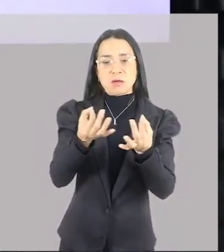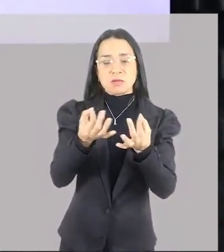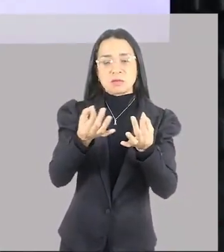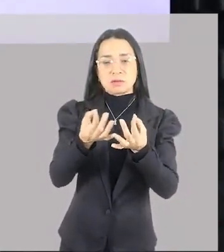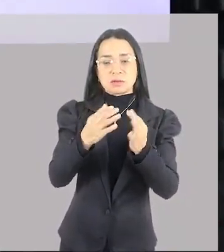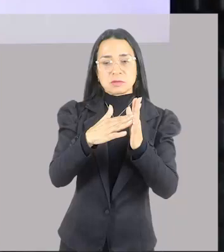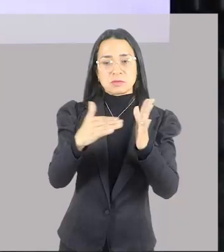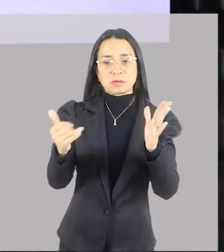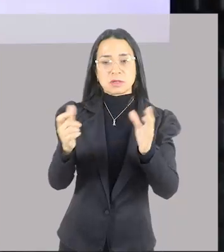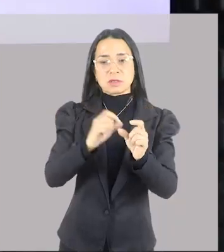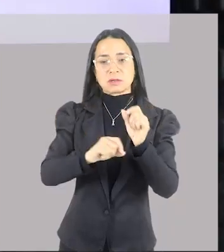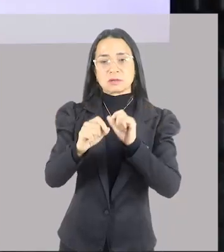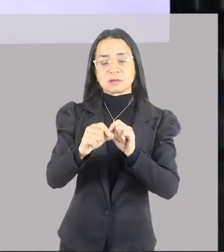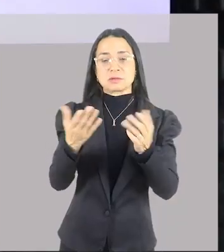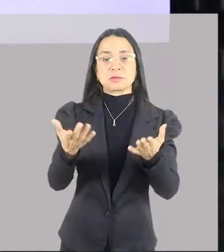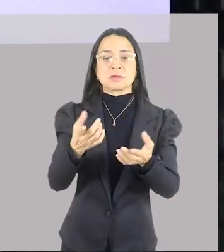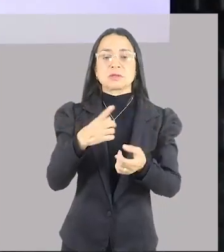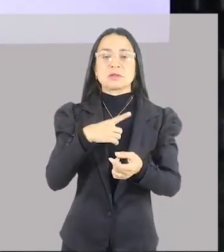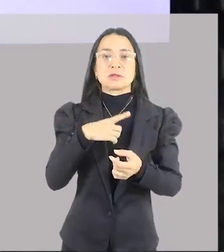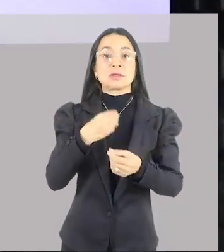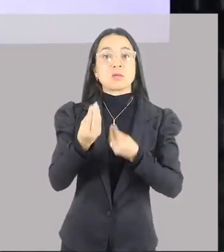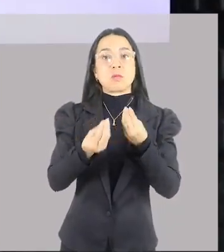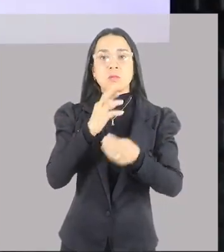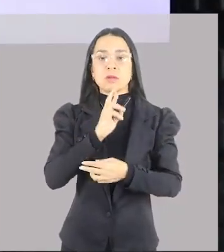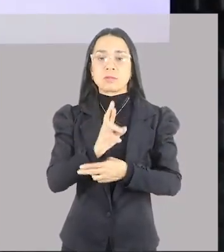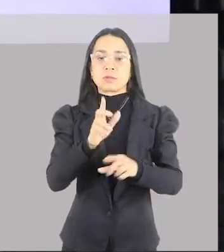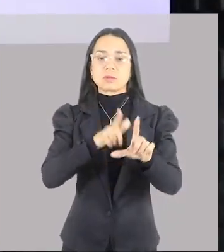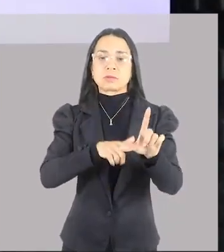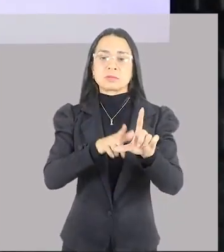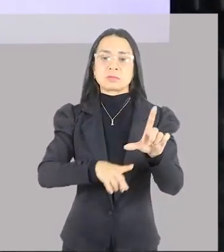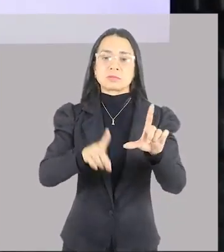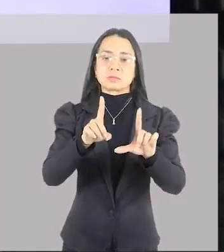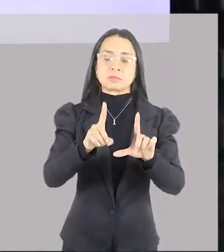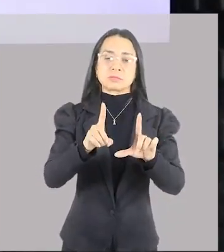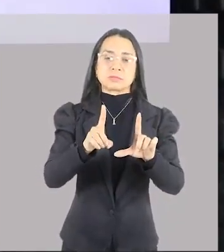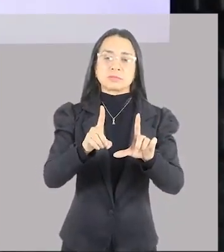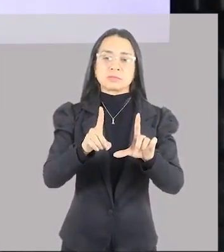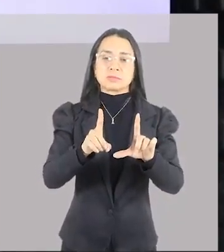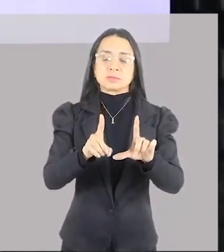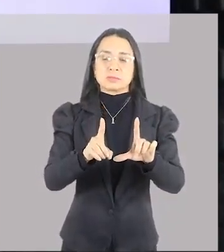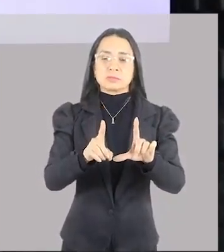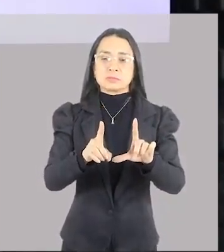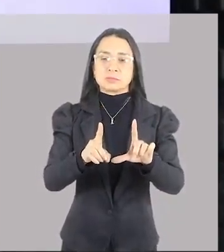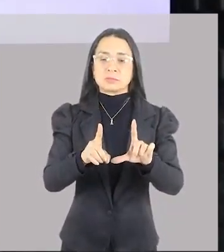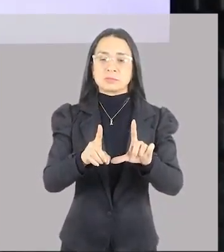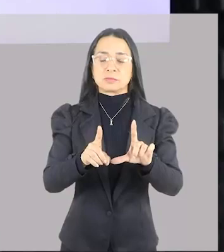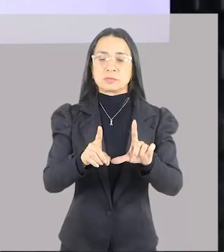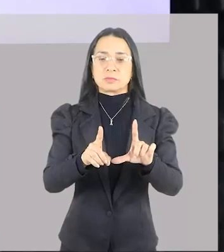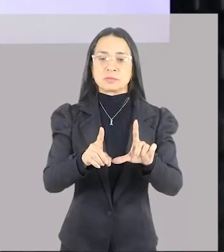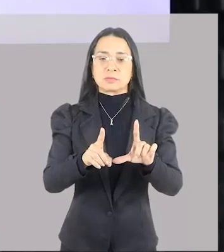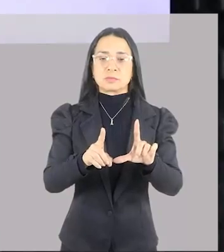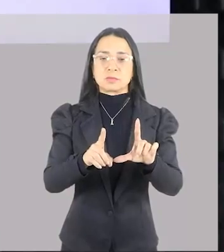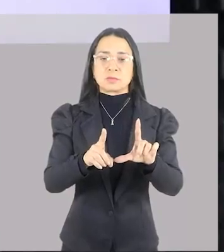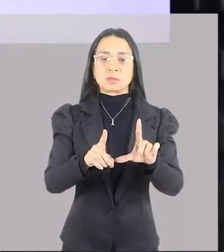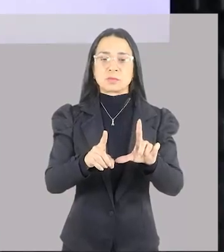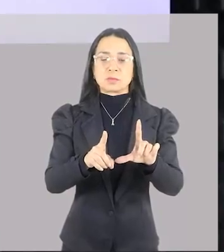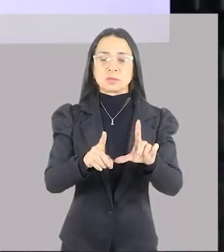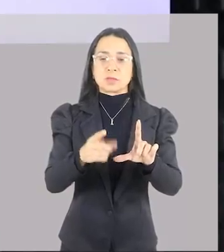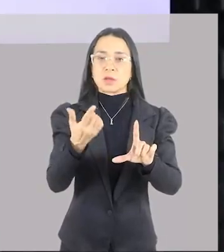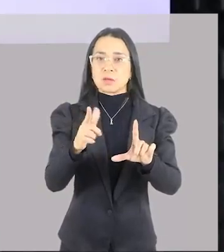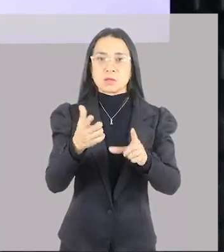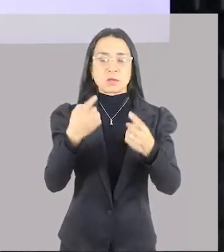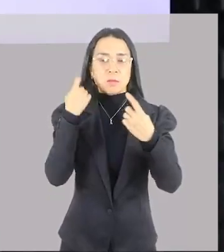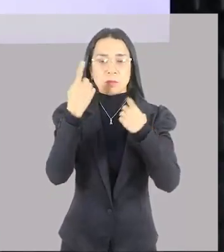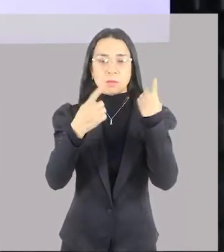valorização estética. Então, nós teríamos como opção, letra D de dado, sintetização das formas, né? Então, não tem